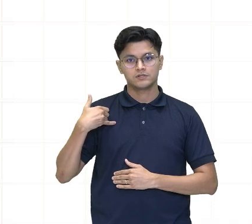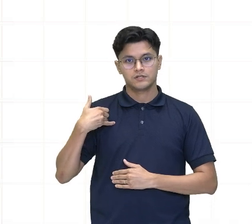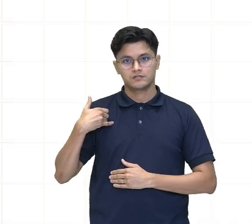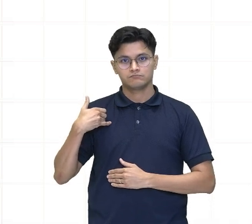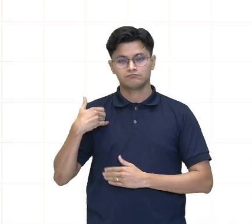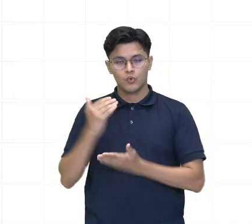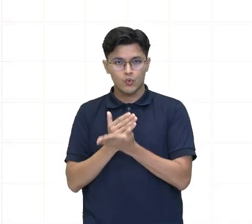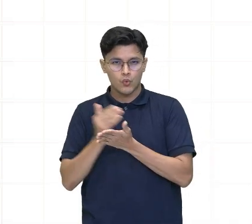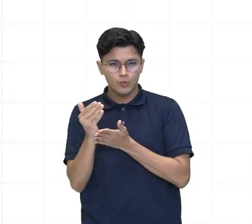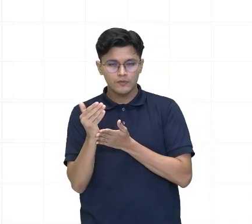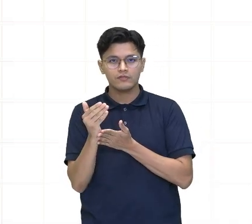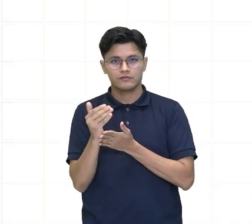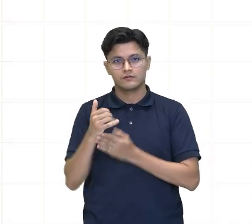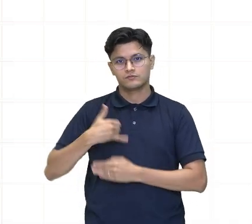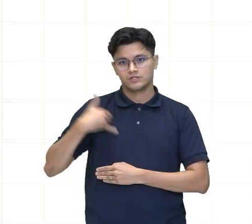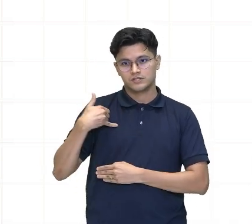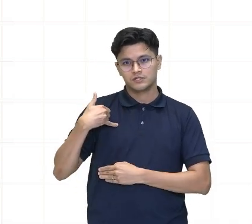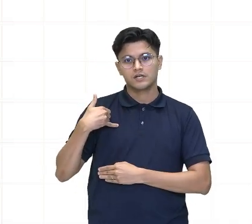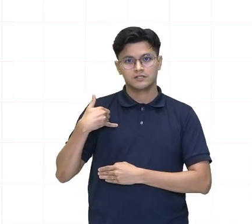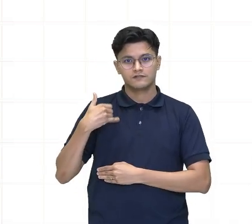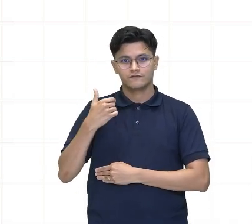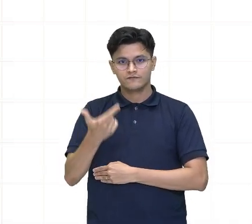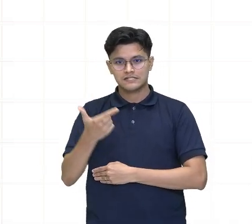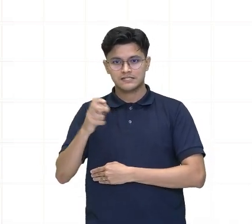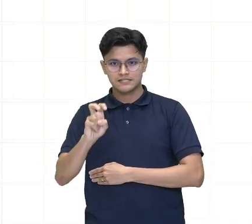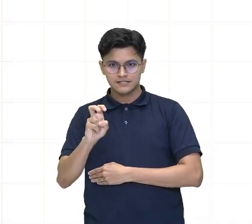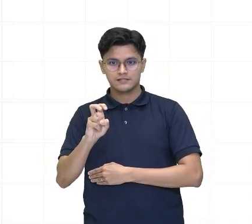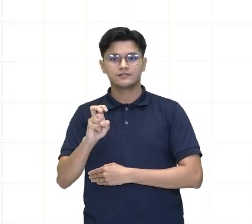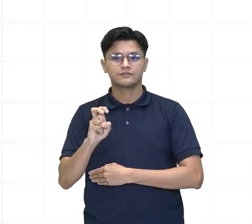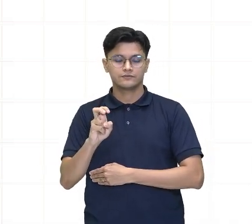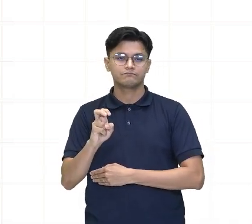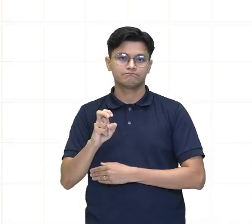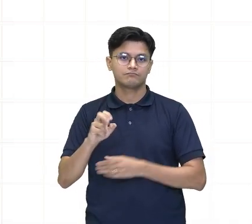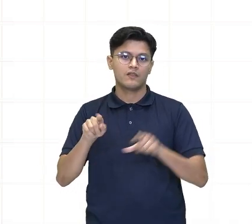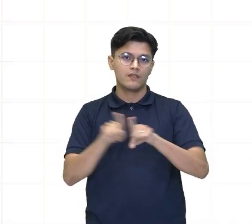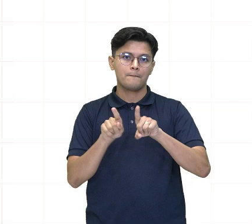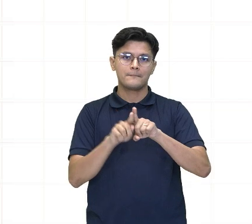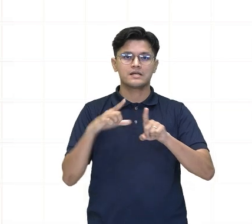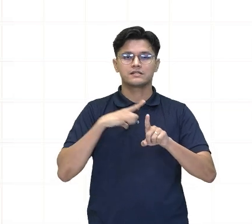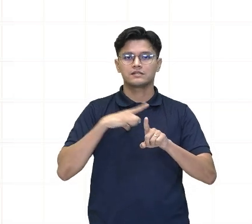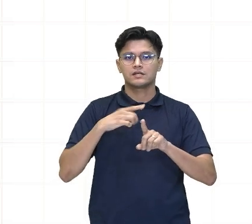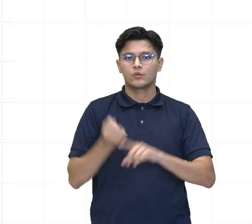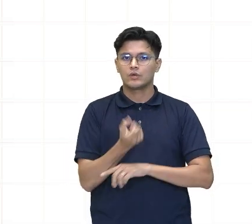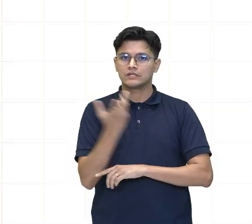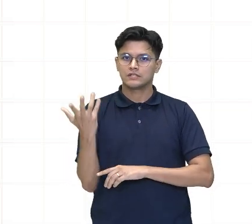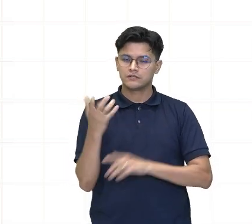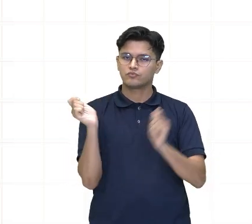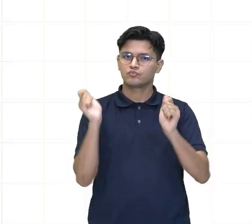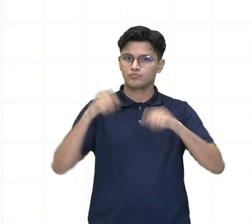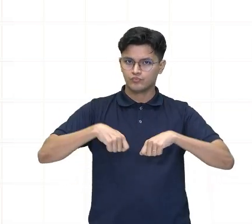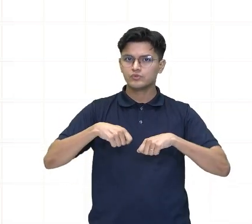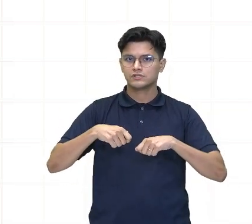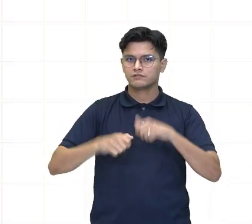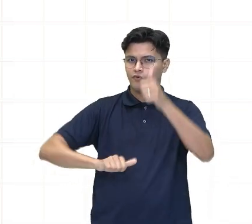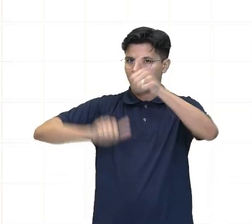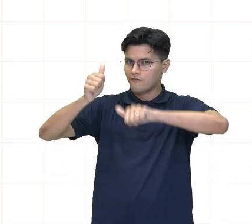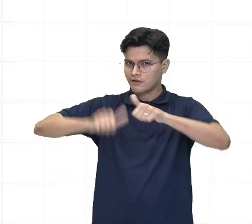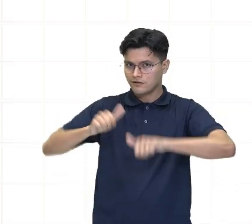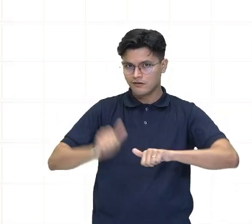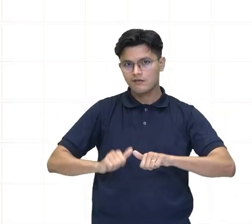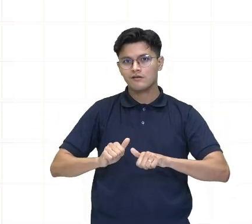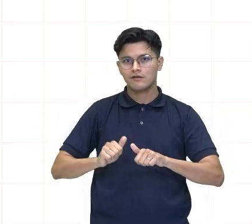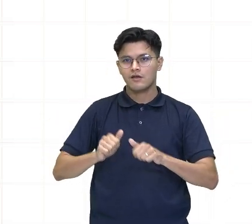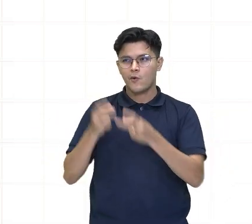anos, né? E aí nós temos o quantitativo também, que a gente pode analisar lá dentro da nossa pirâmide, tá bom? Então, aí a gente já